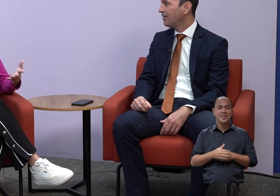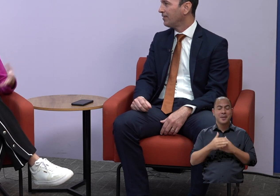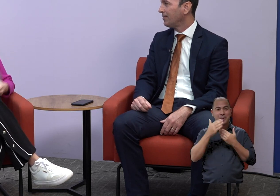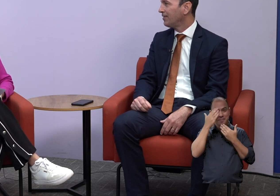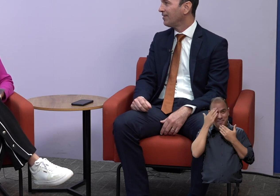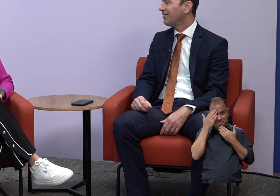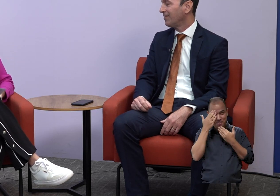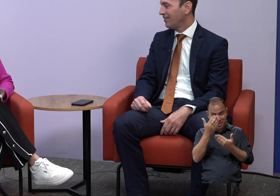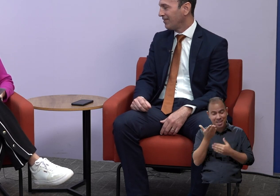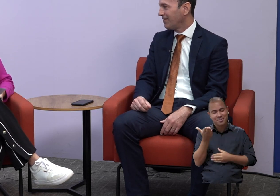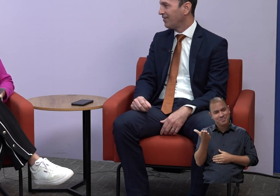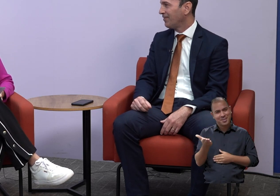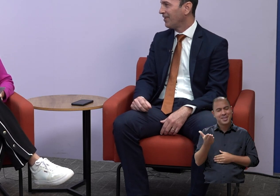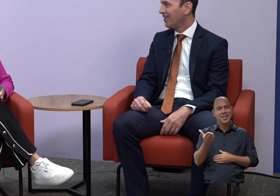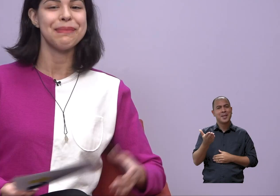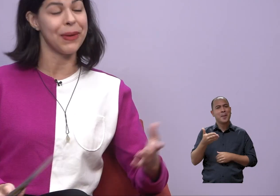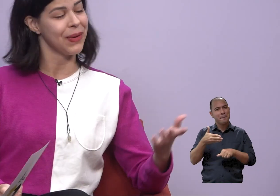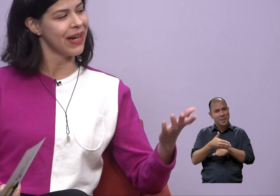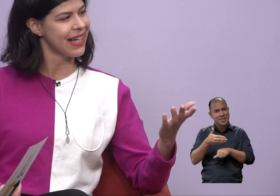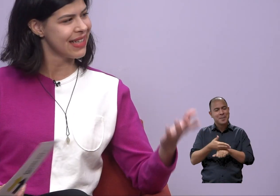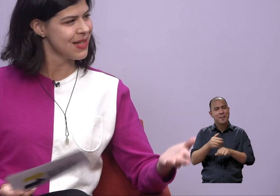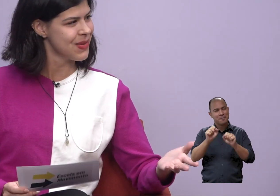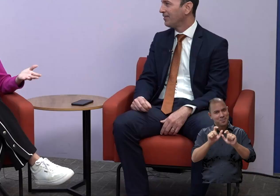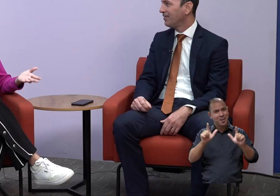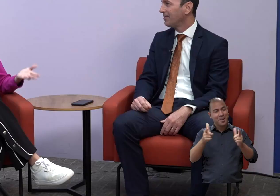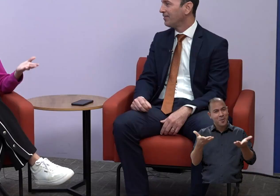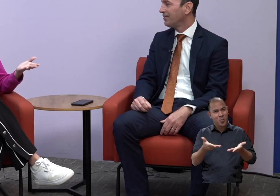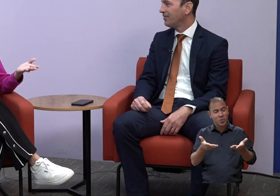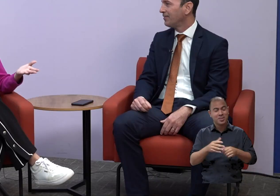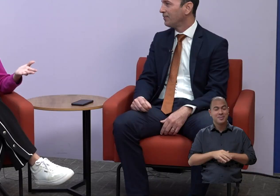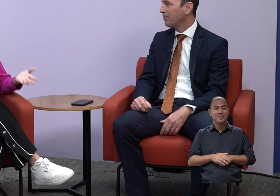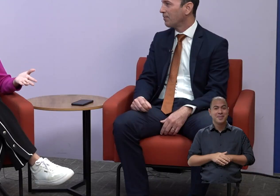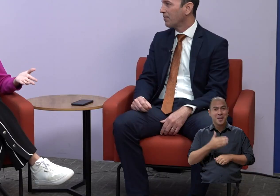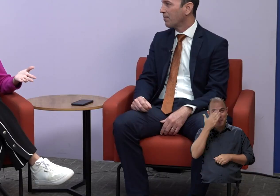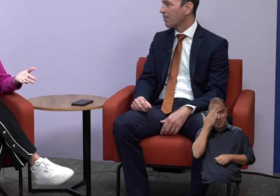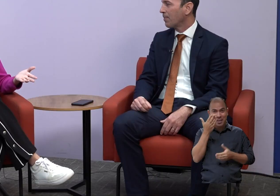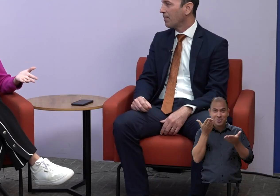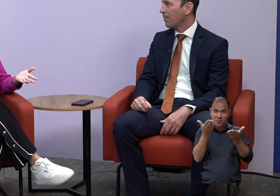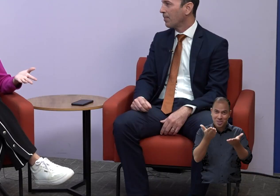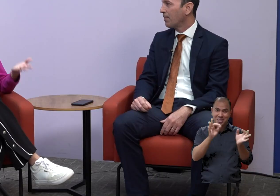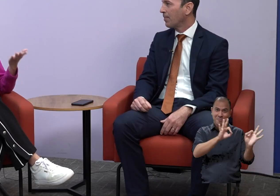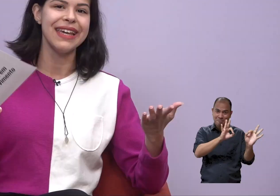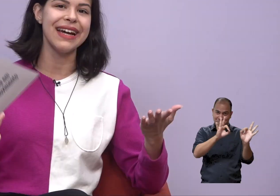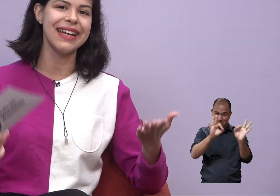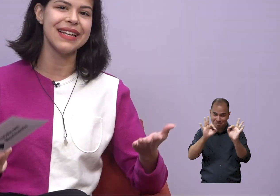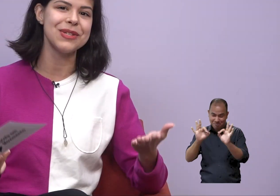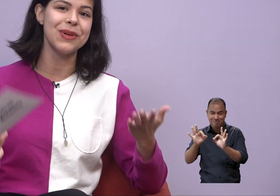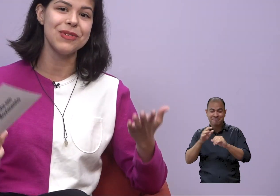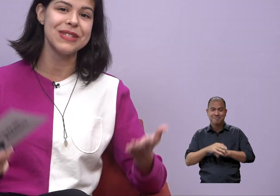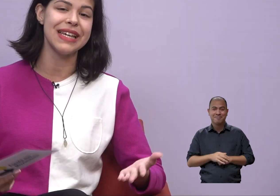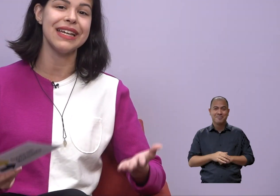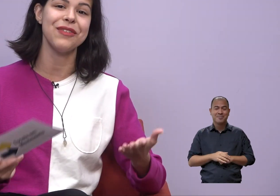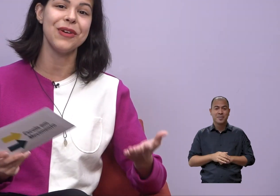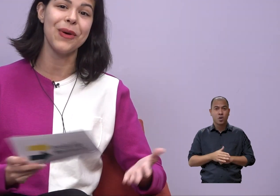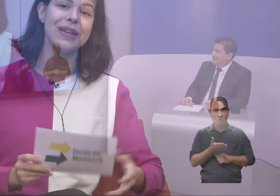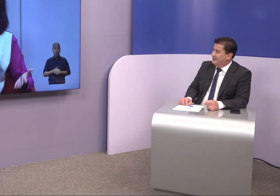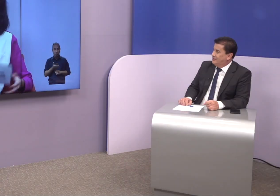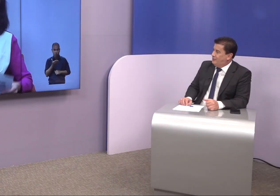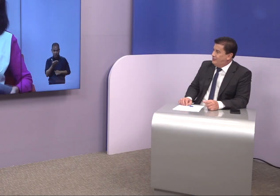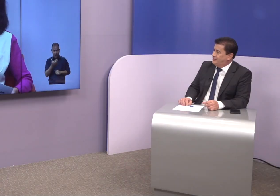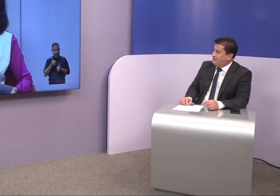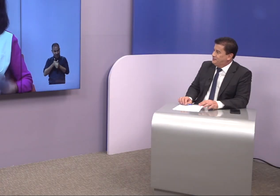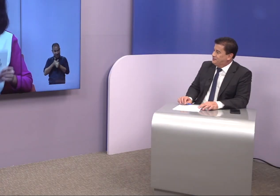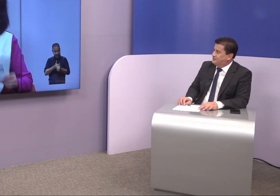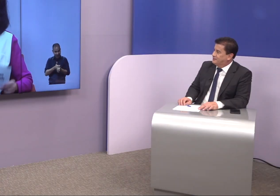educação e conhecimento para as pessoas. Bom, eu agradeço o senhor pela participação aqui conosco e agradeço a você que ficou até